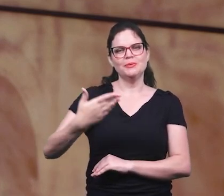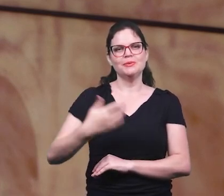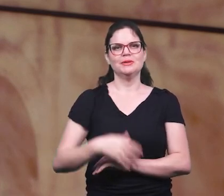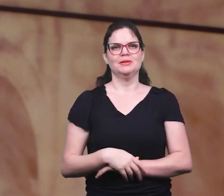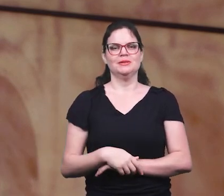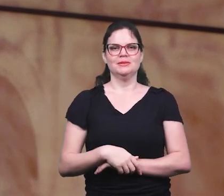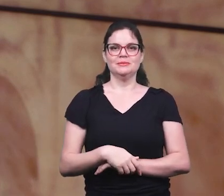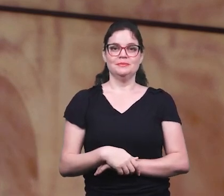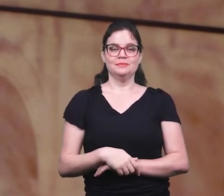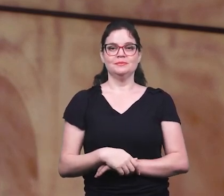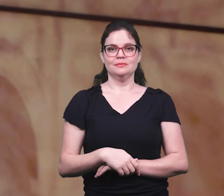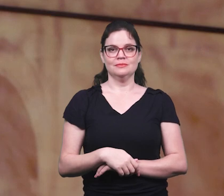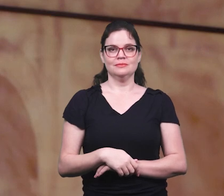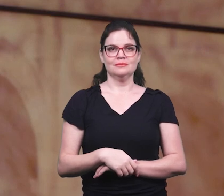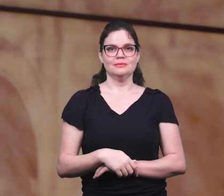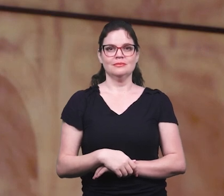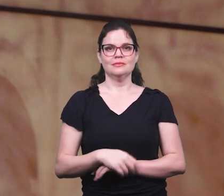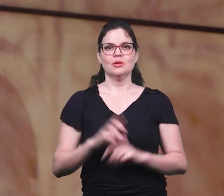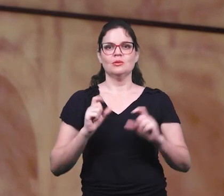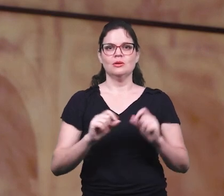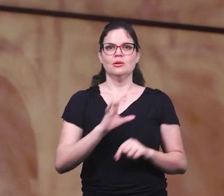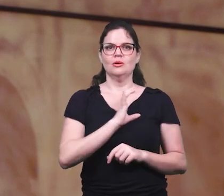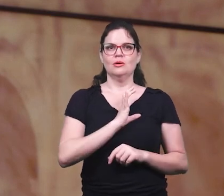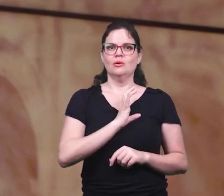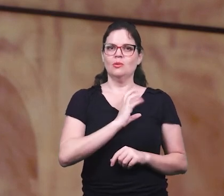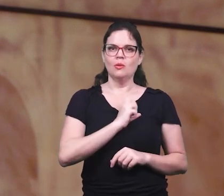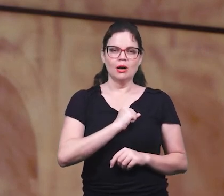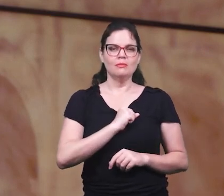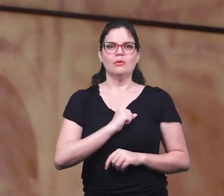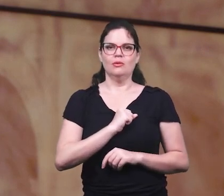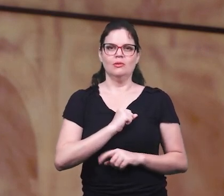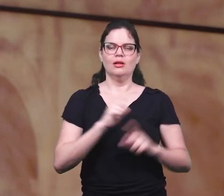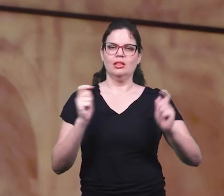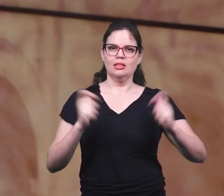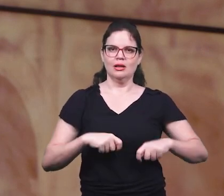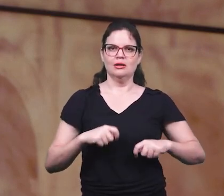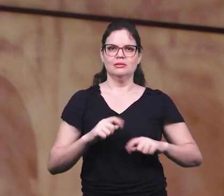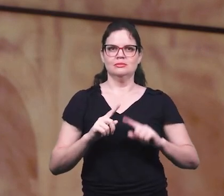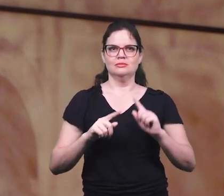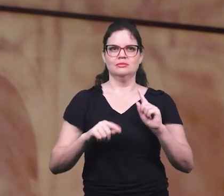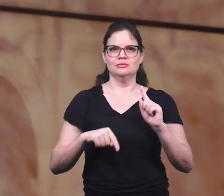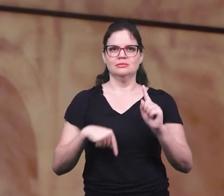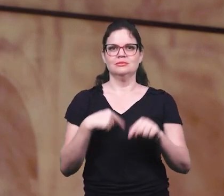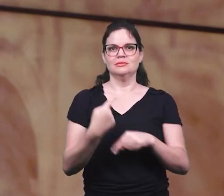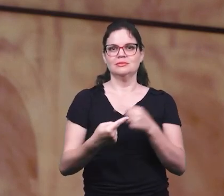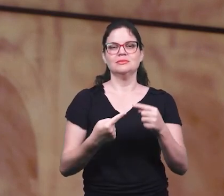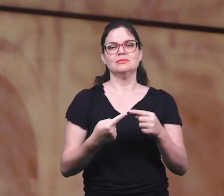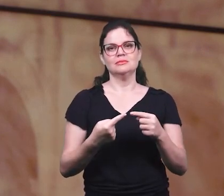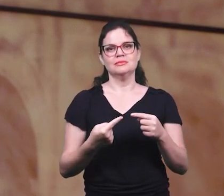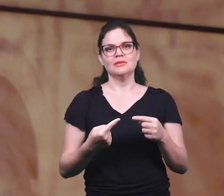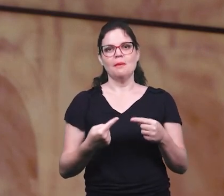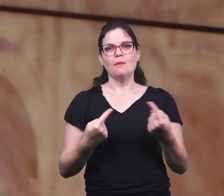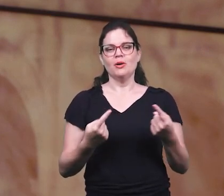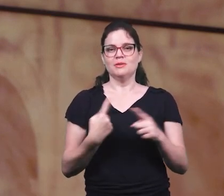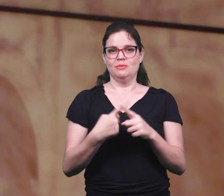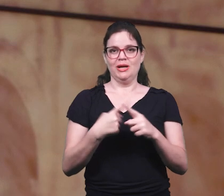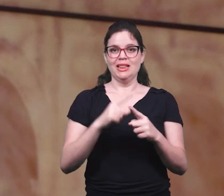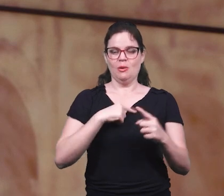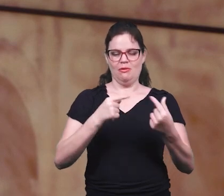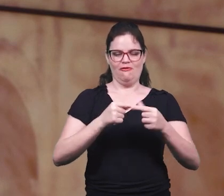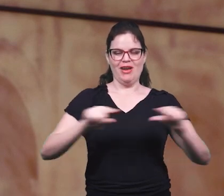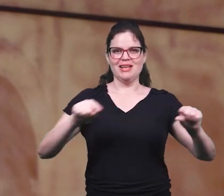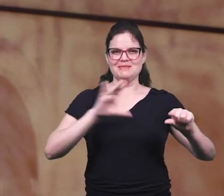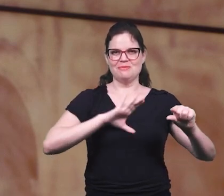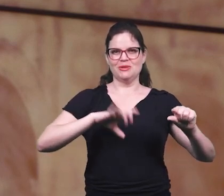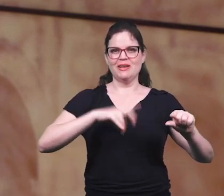dia tem aquela frase, até o casamento, o amor sustenta a convivência. Depois do casamento, a convivência sustenta o amor, certo?